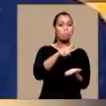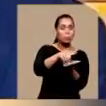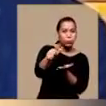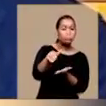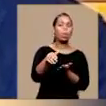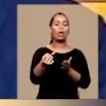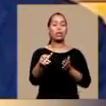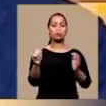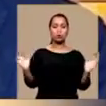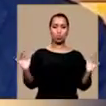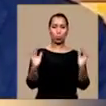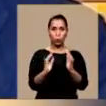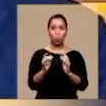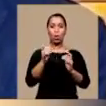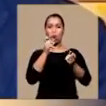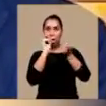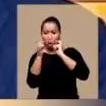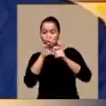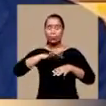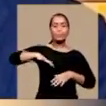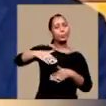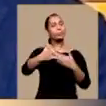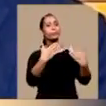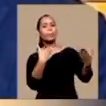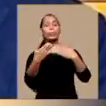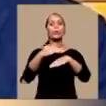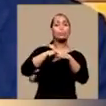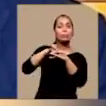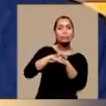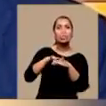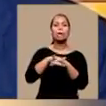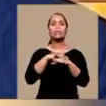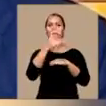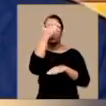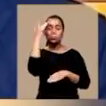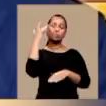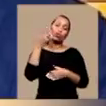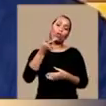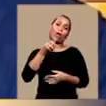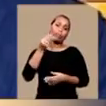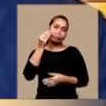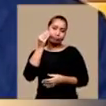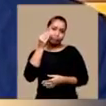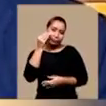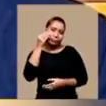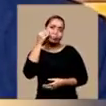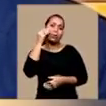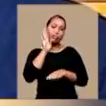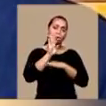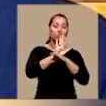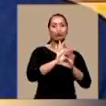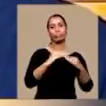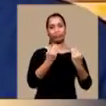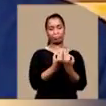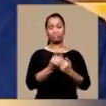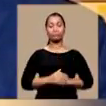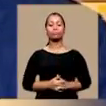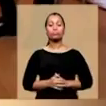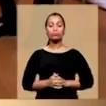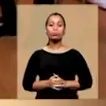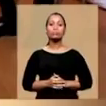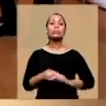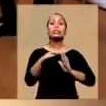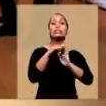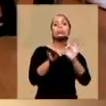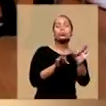uma demissão, se caso foi demitido, que eles se reúnam depois e cada um faça um pequeno esforço em prol da família, para o bem da família.